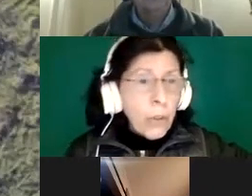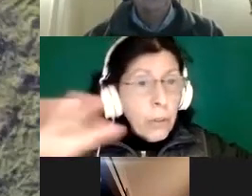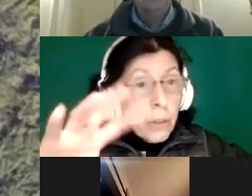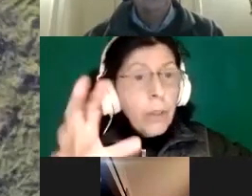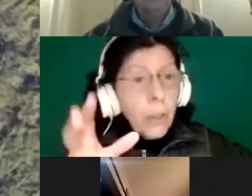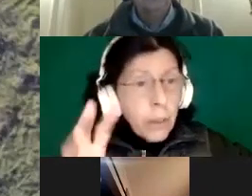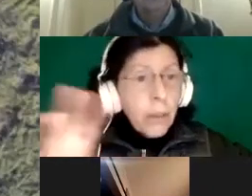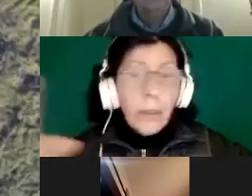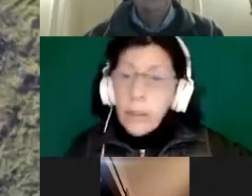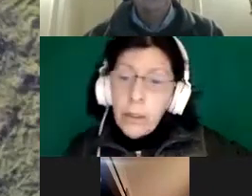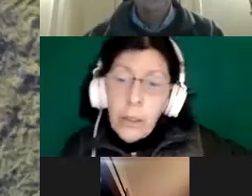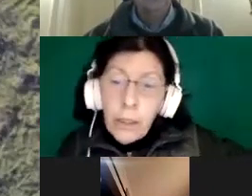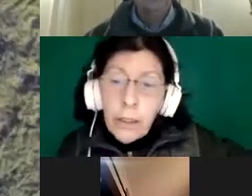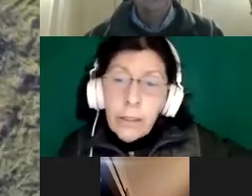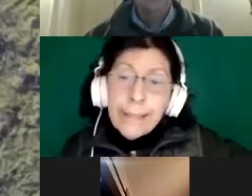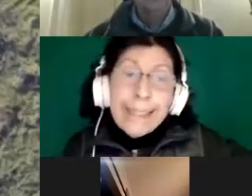hipóteses de